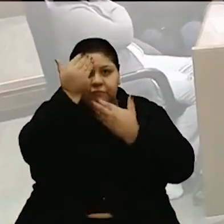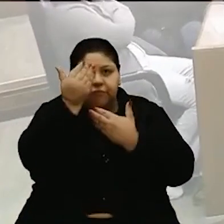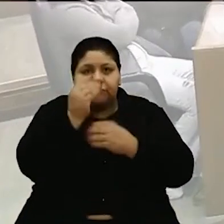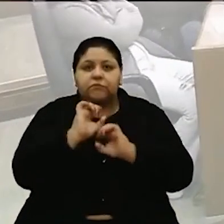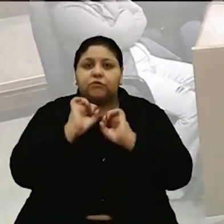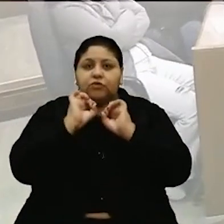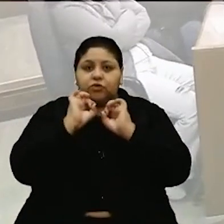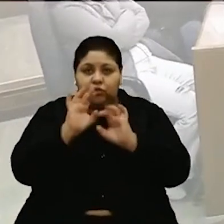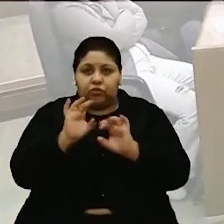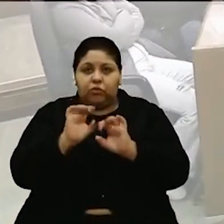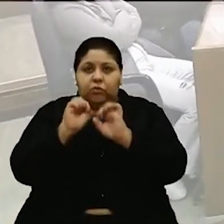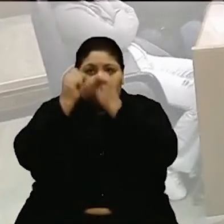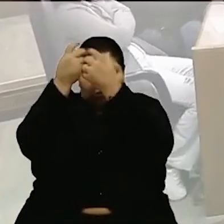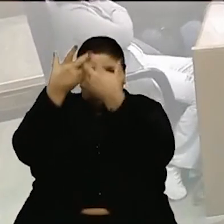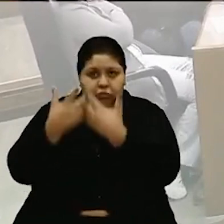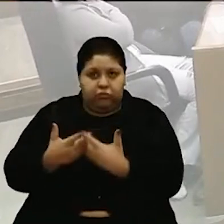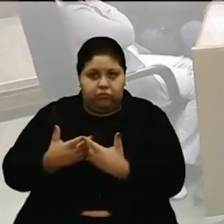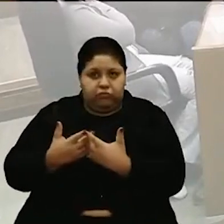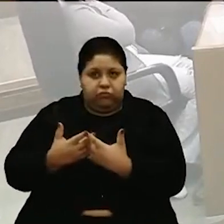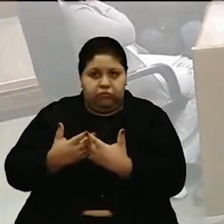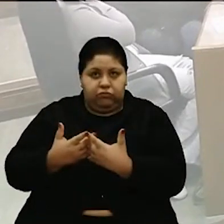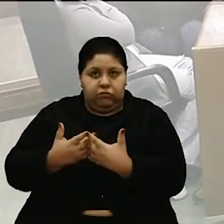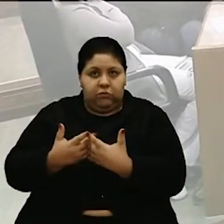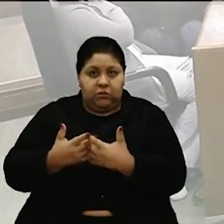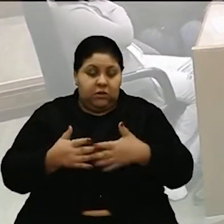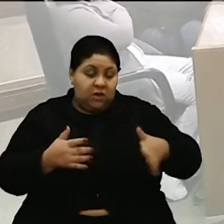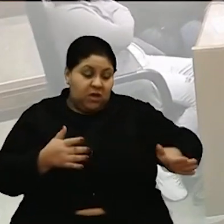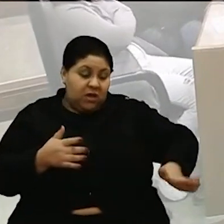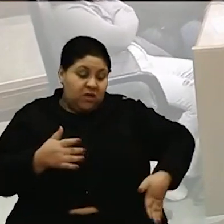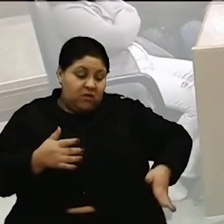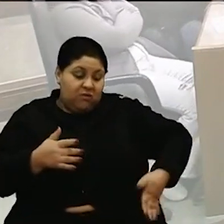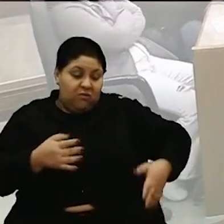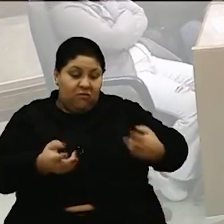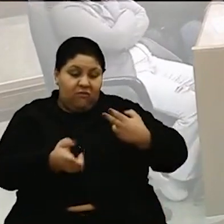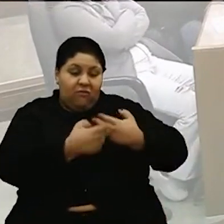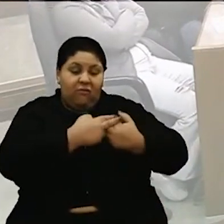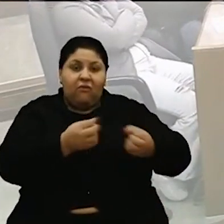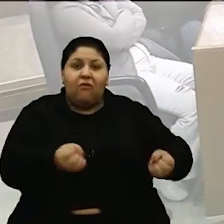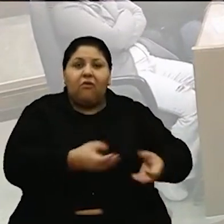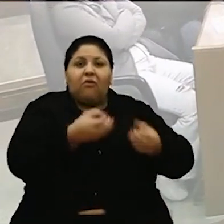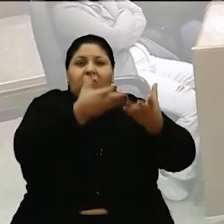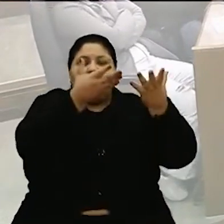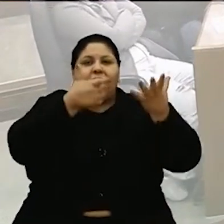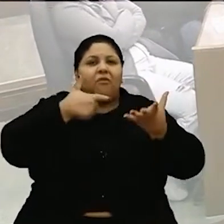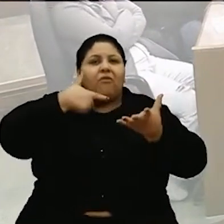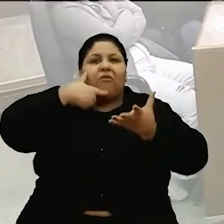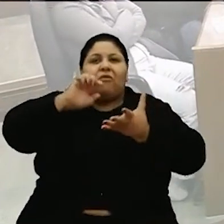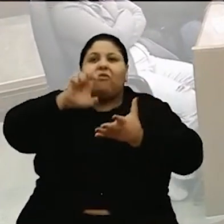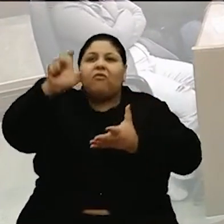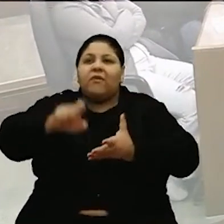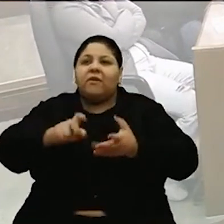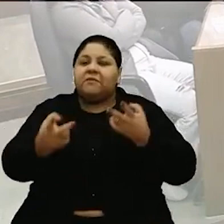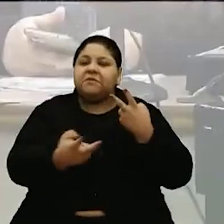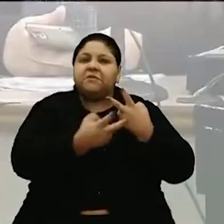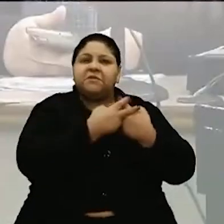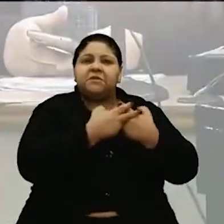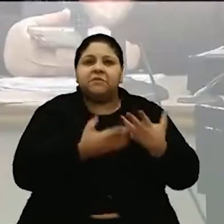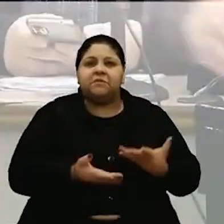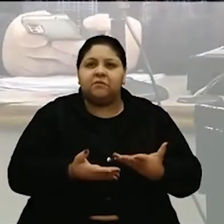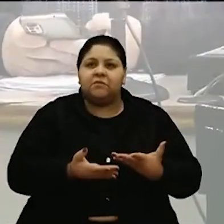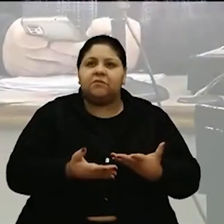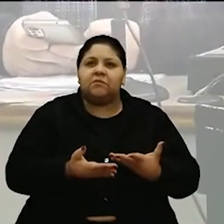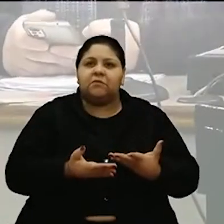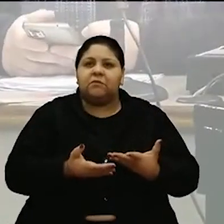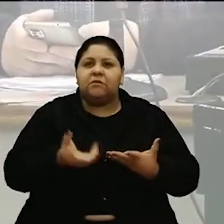mantendo a linha de raciocínio, a vagabundagem no presídio comemorava a vitória do ex-presidiário.